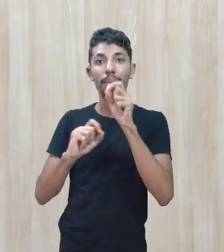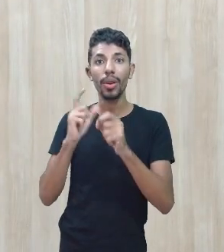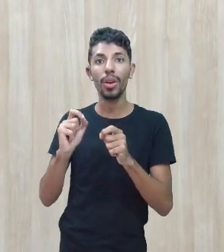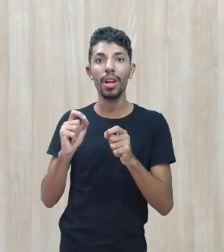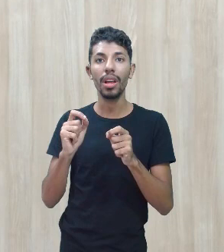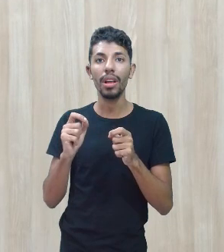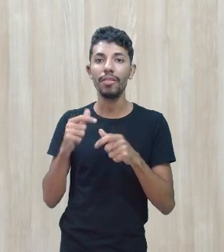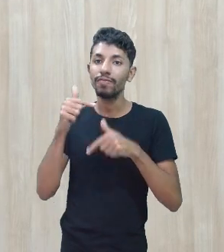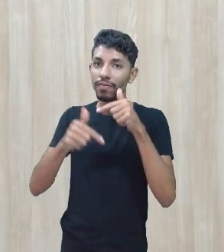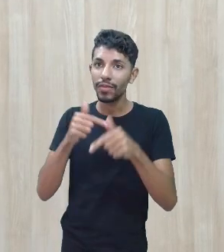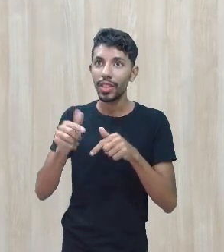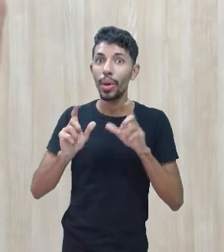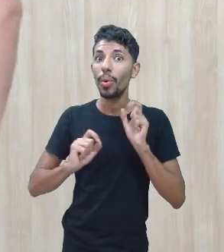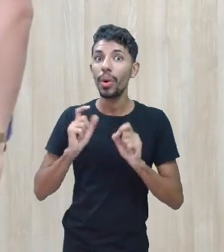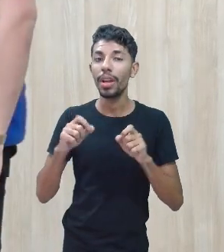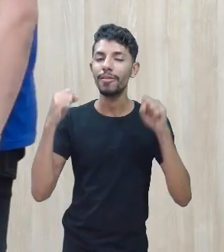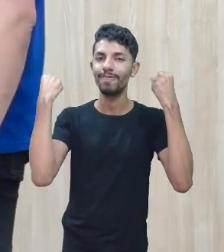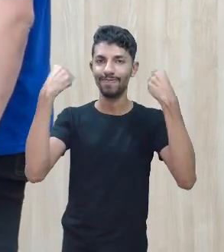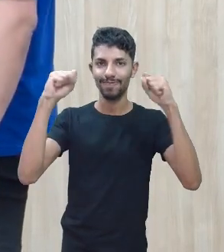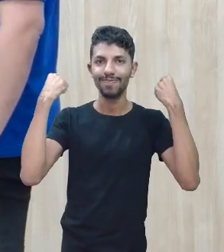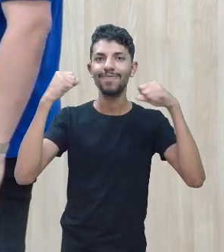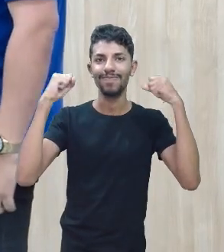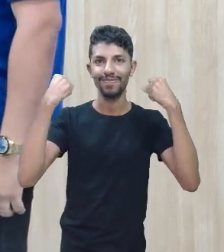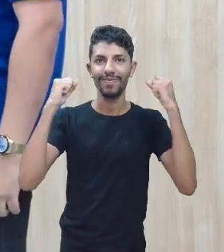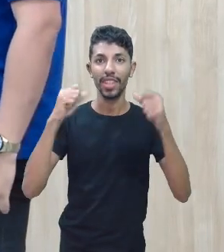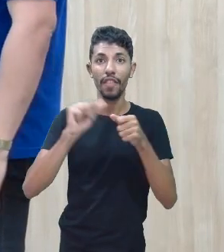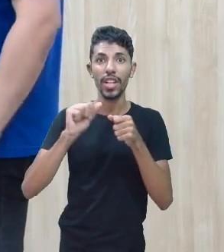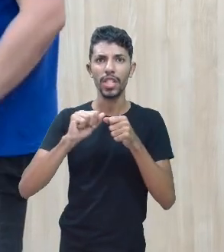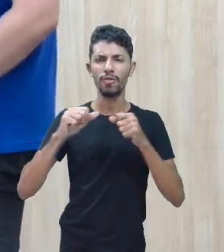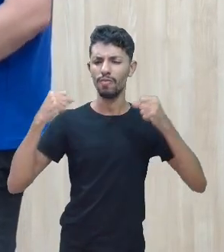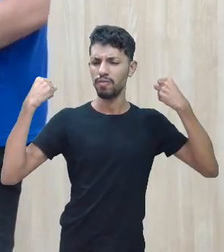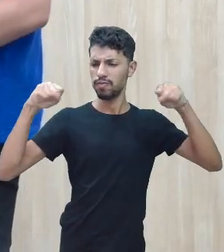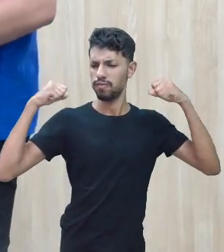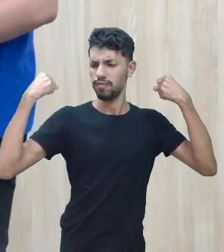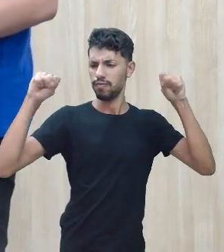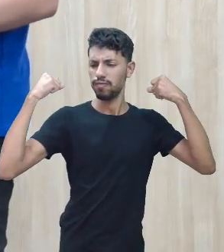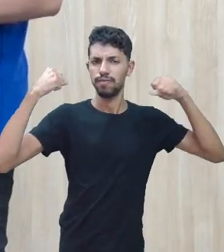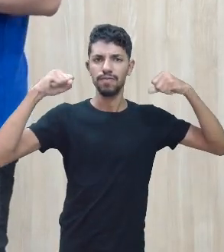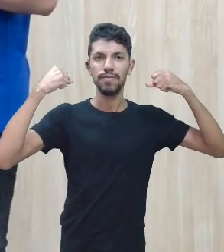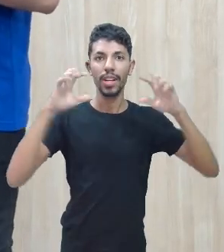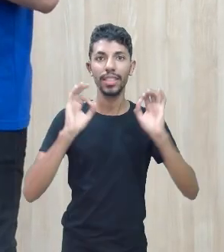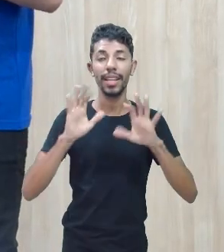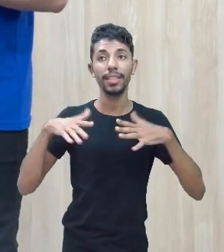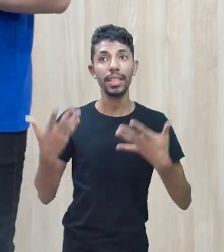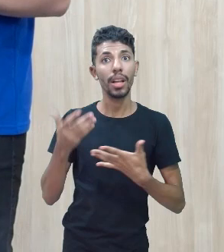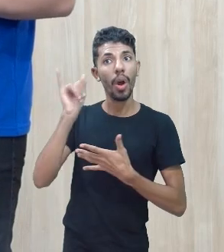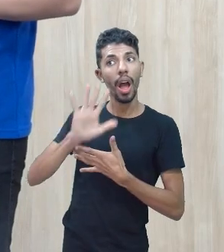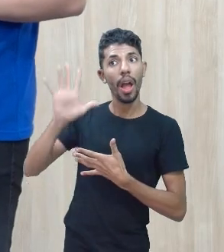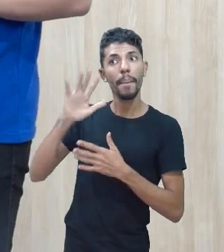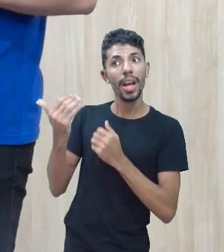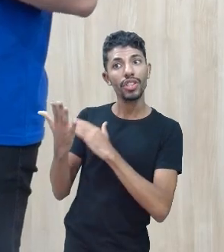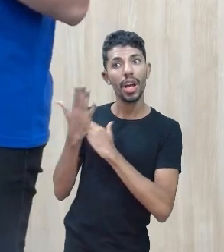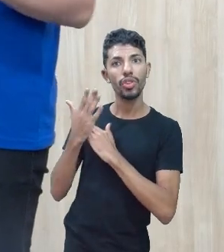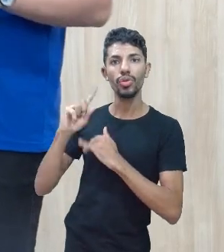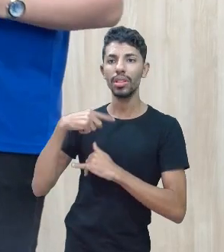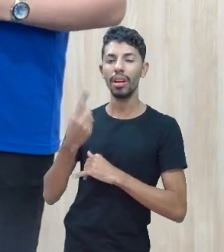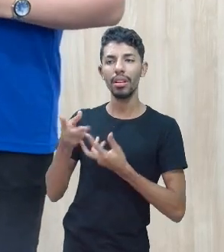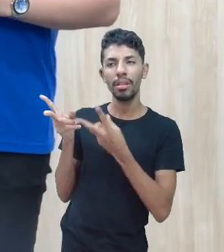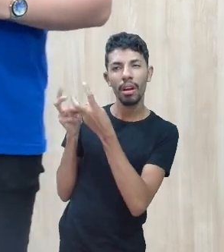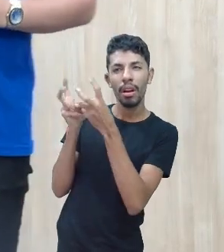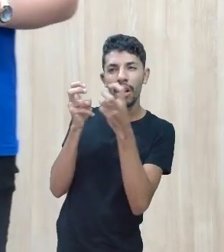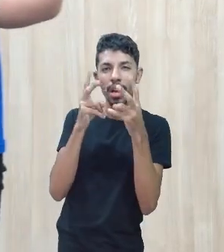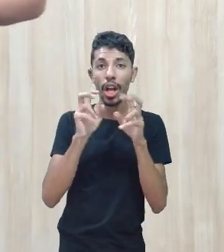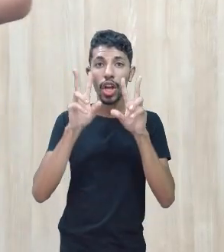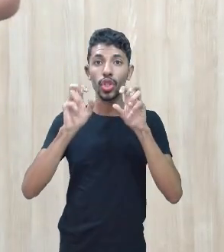essa? Academia, né? Está fazendo musculação. Então a imagem, gente, nos ajuda muito a perceber aquilo do que a